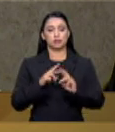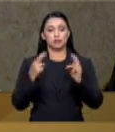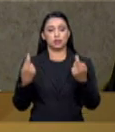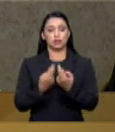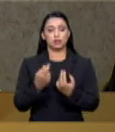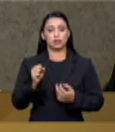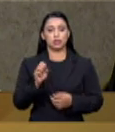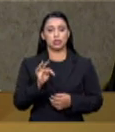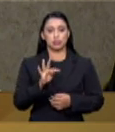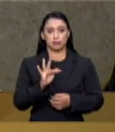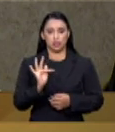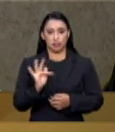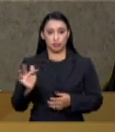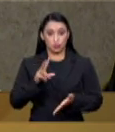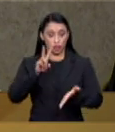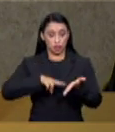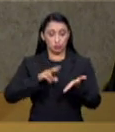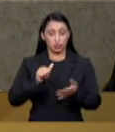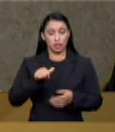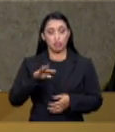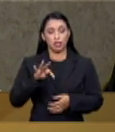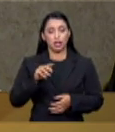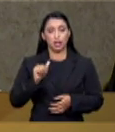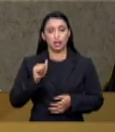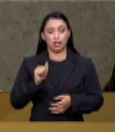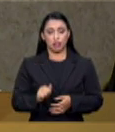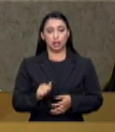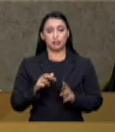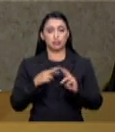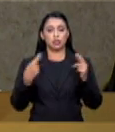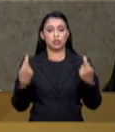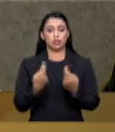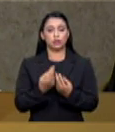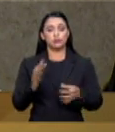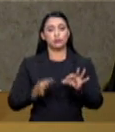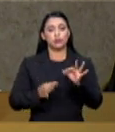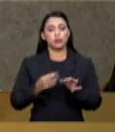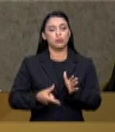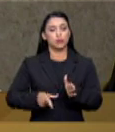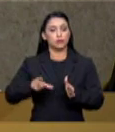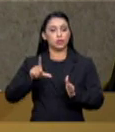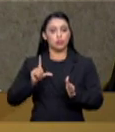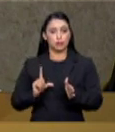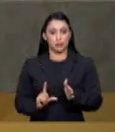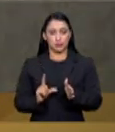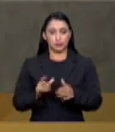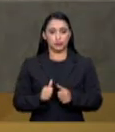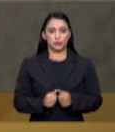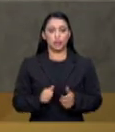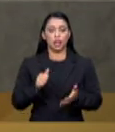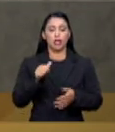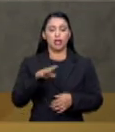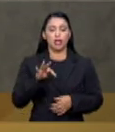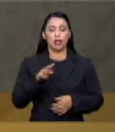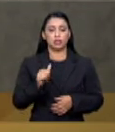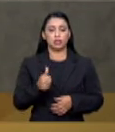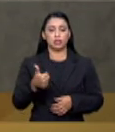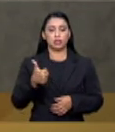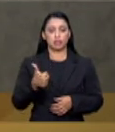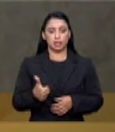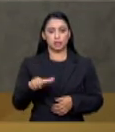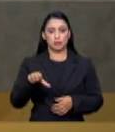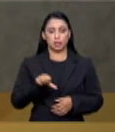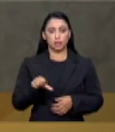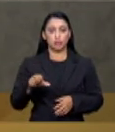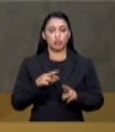Supremo Tribunal Federal com a leitura da ata da sessão anterior. Ata da 19ª sessão